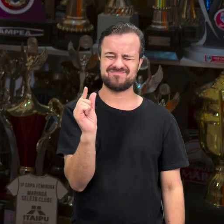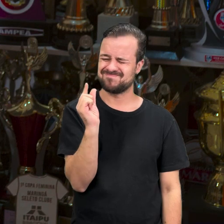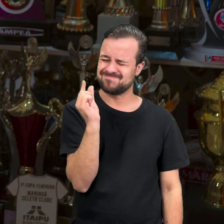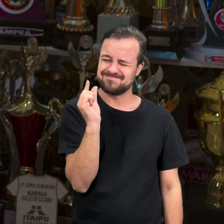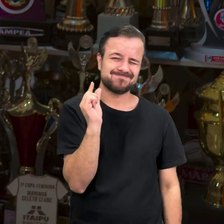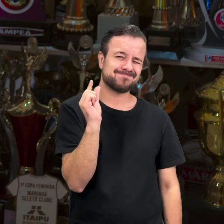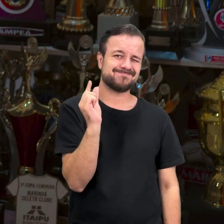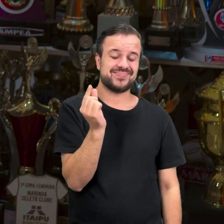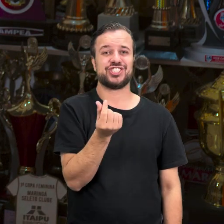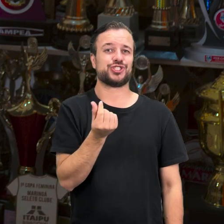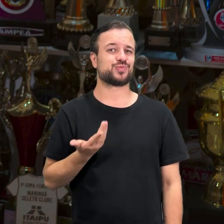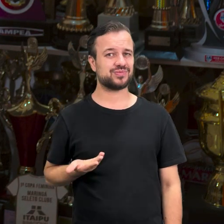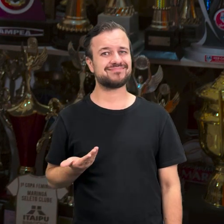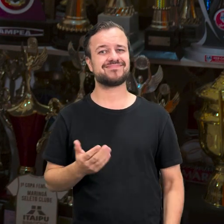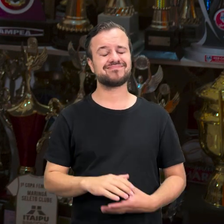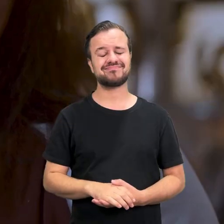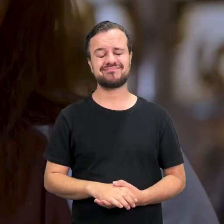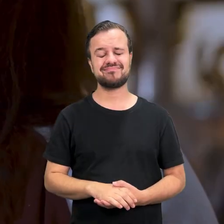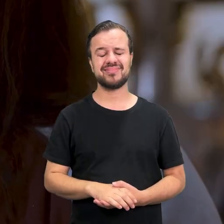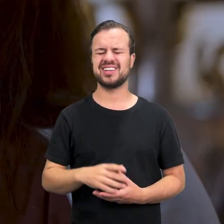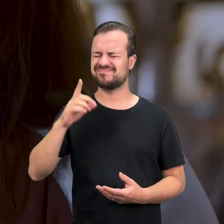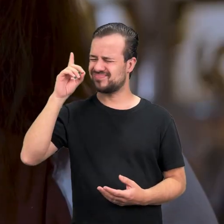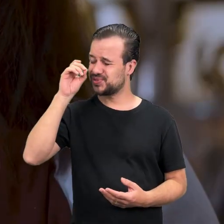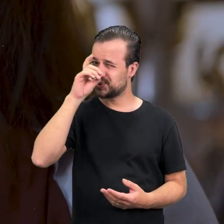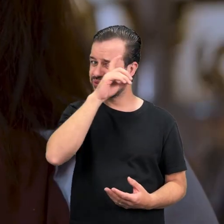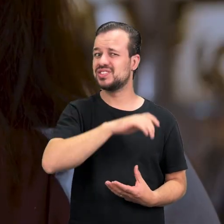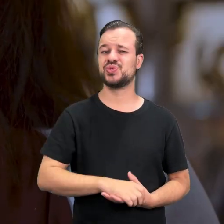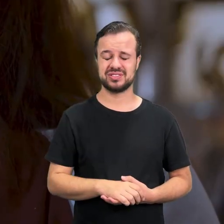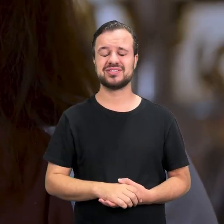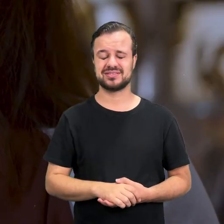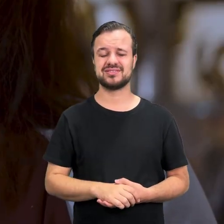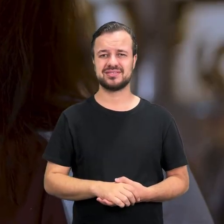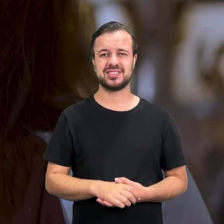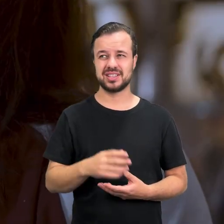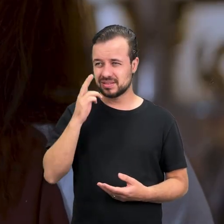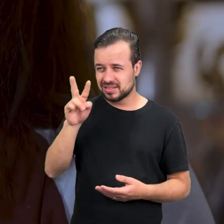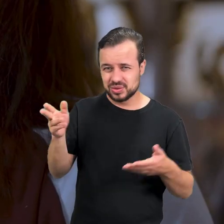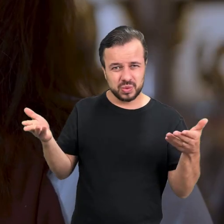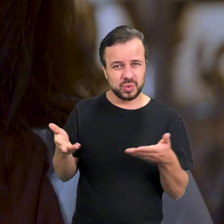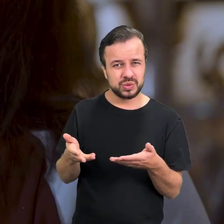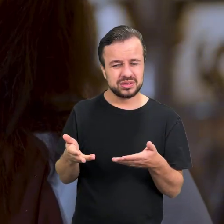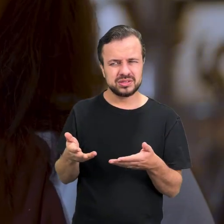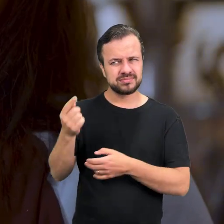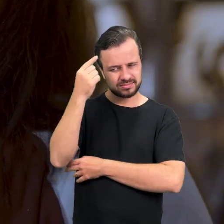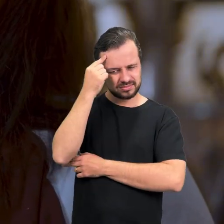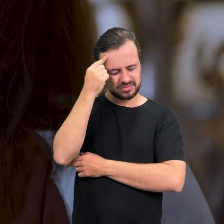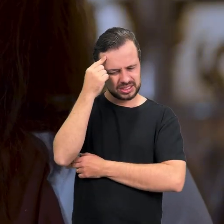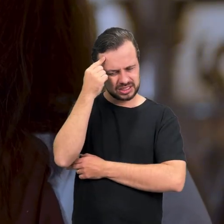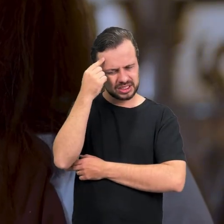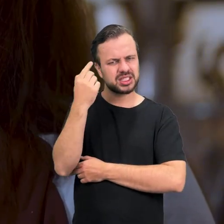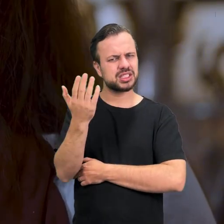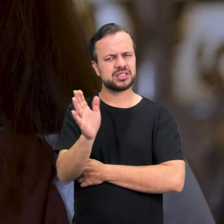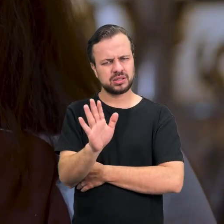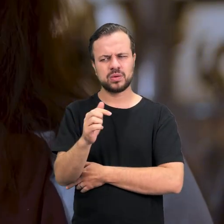mínima. Então, quer dizer, era assim uma dificuldade muito grande. Então, eu vendo isso, o que eu fiz? Eu falei assim, não, Eu